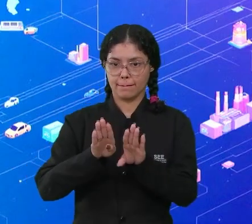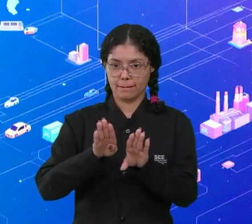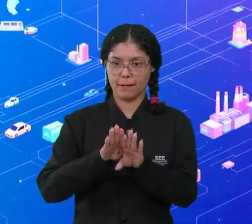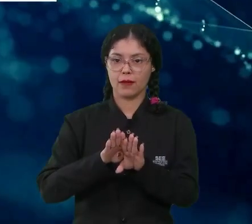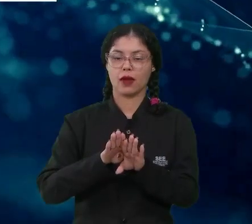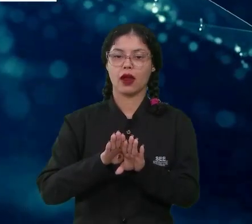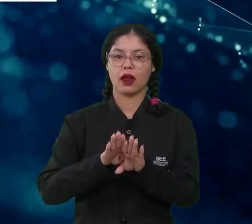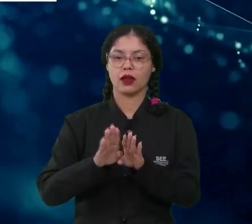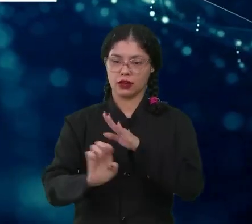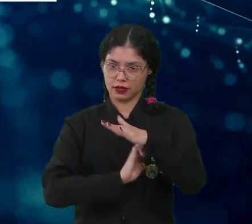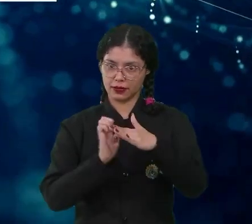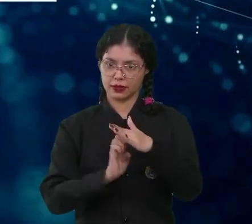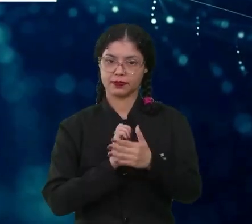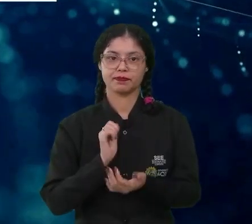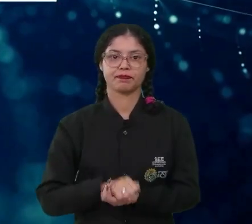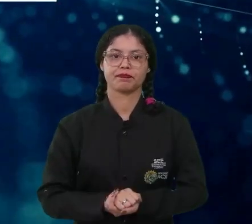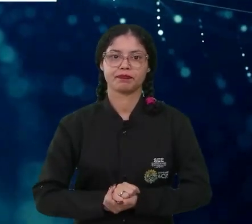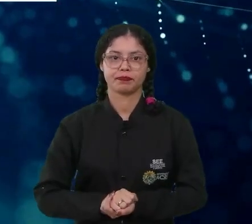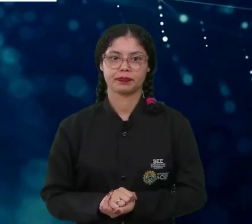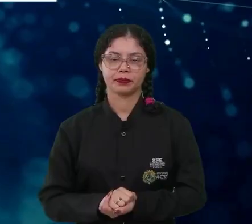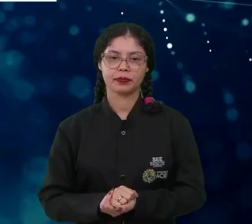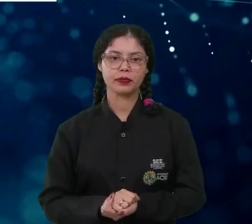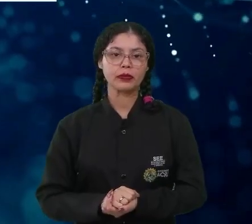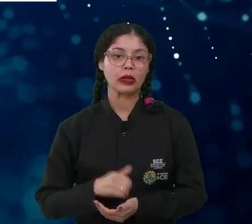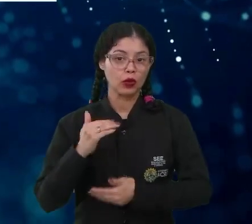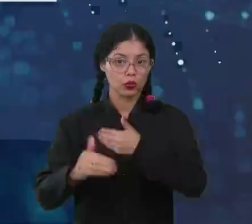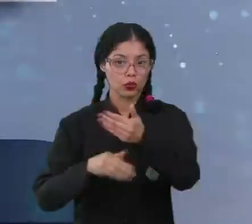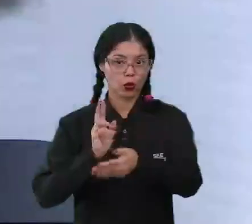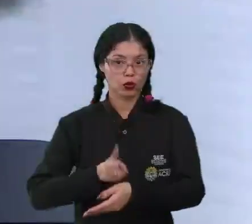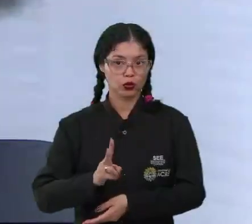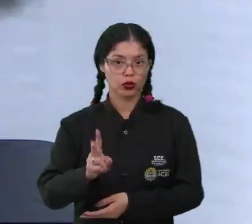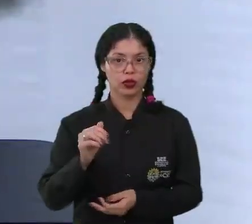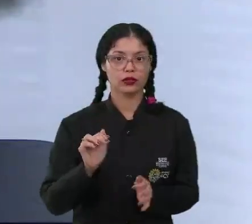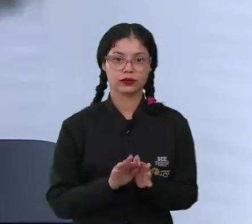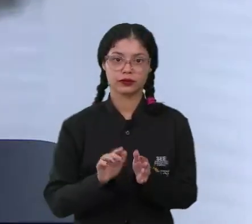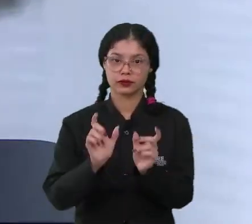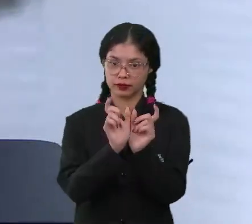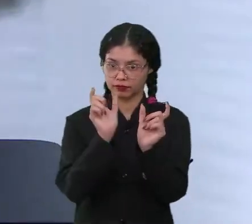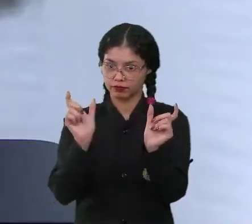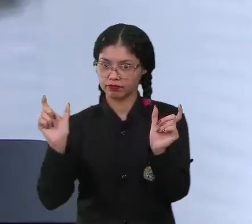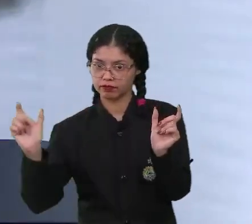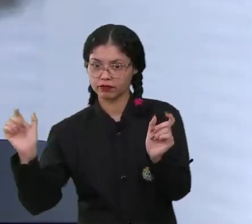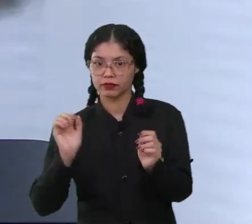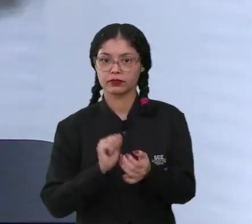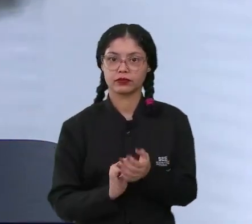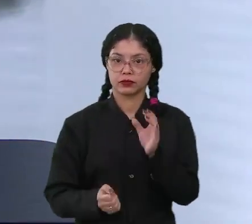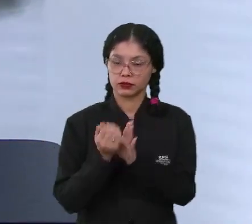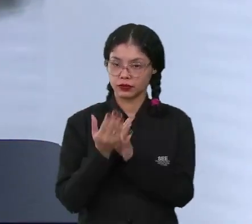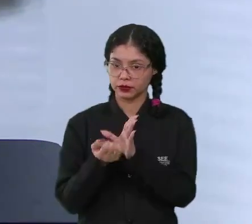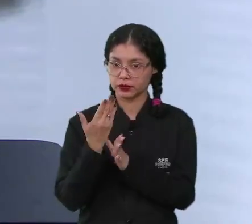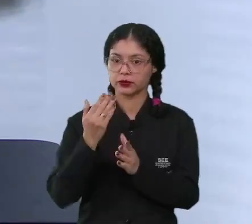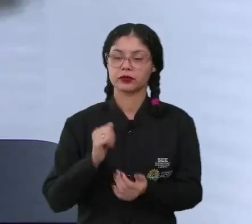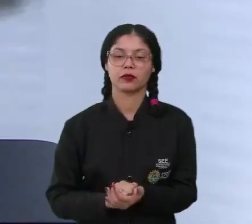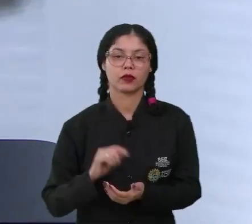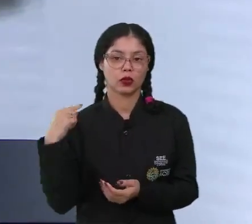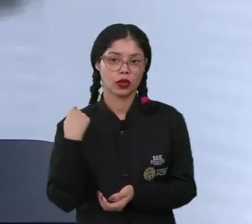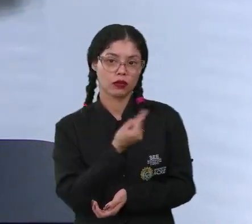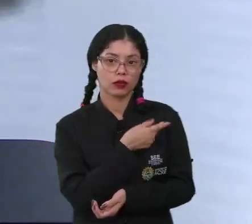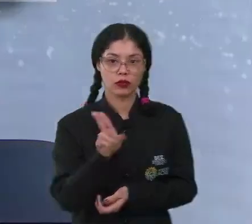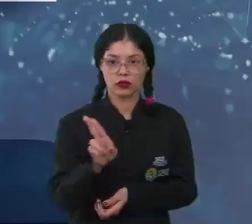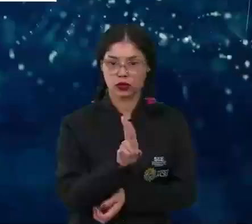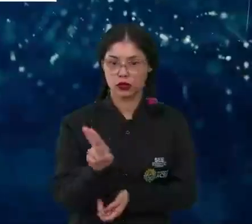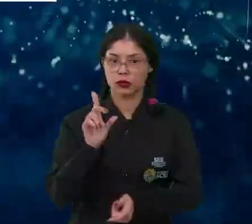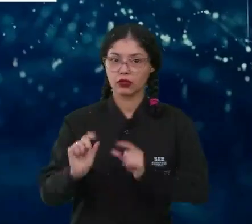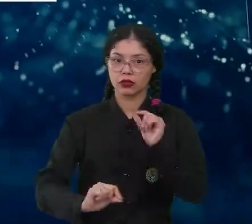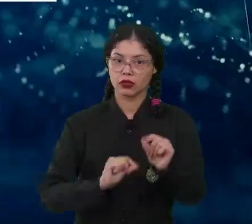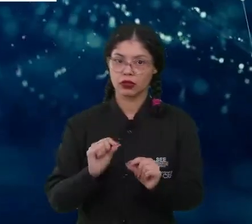Certo? Bem, prosseguindo aqui, eu trouxe um pouquinho mais sobre a fragmentação do processo produtivo, que nós vamos chamar